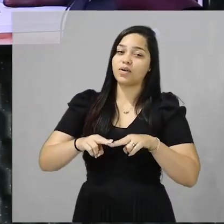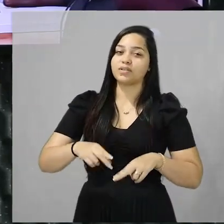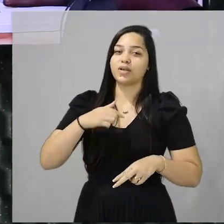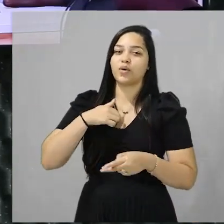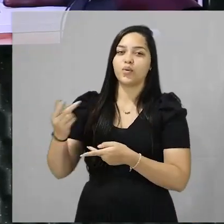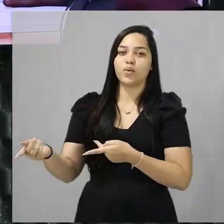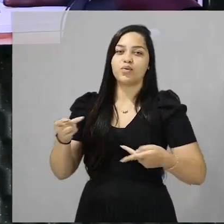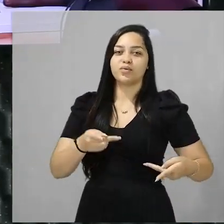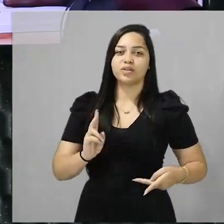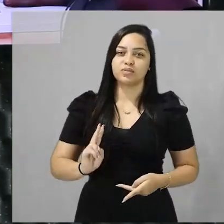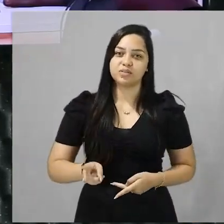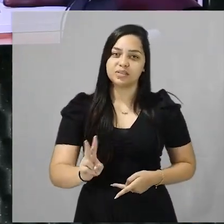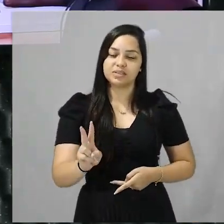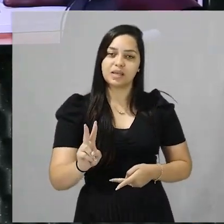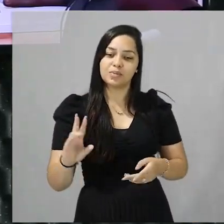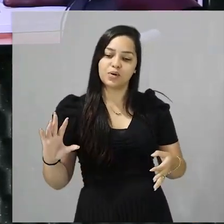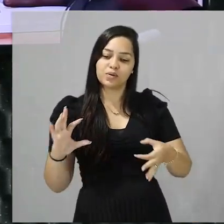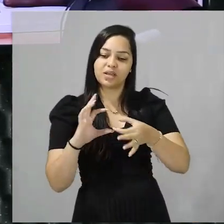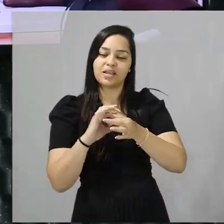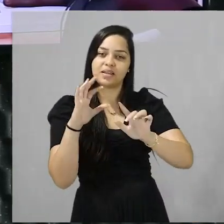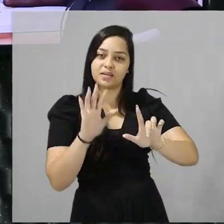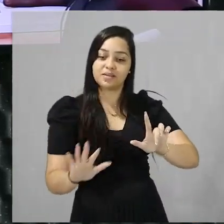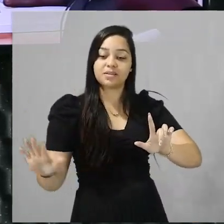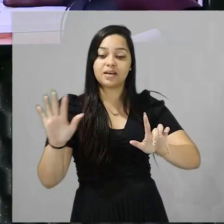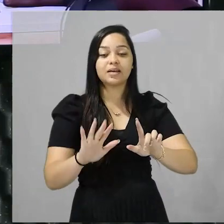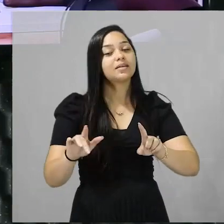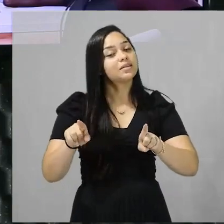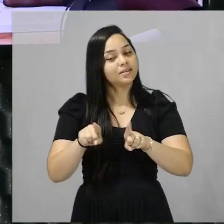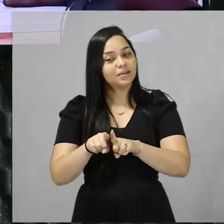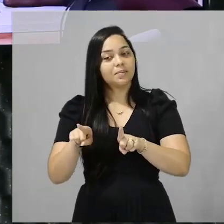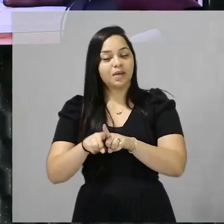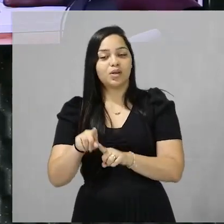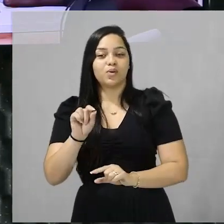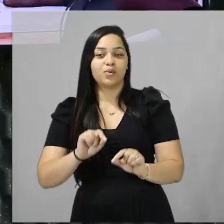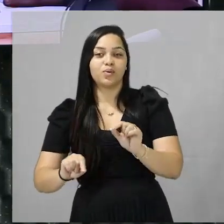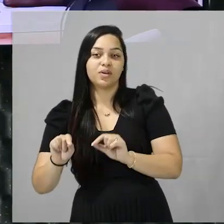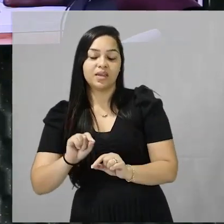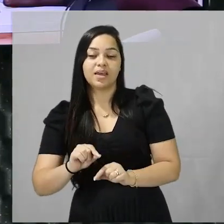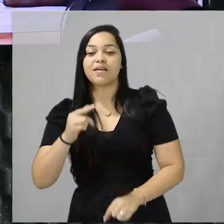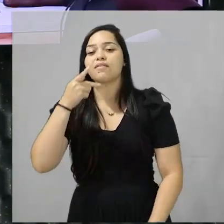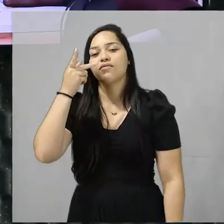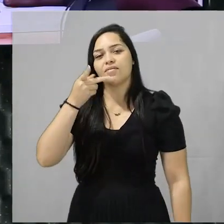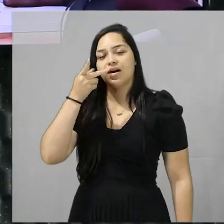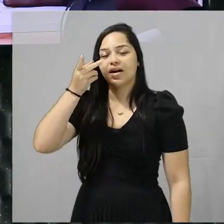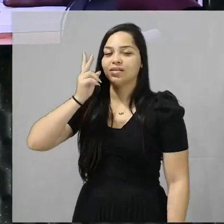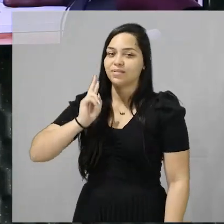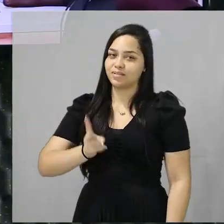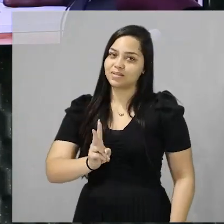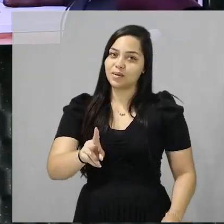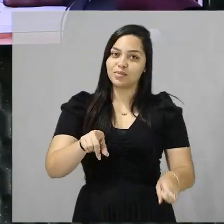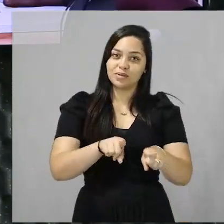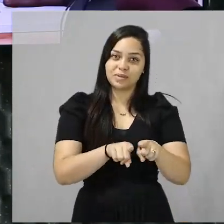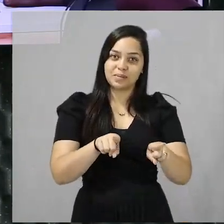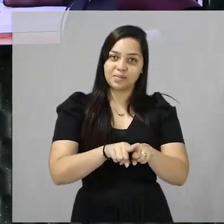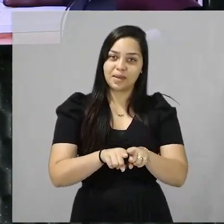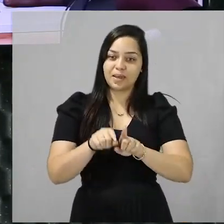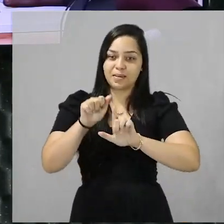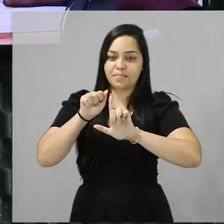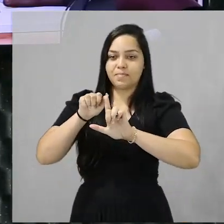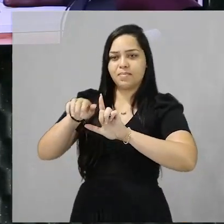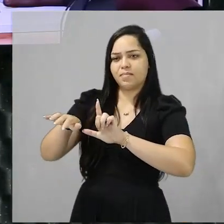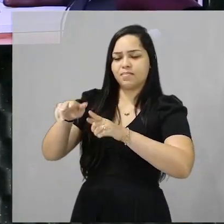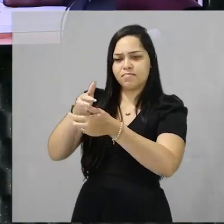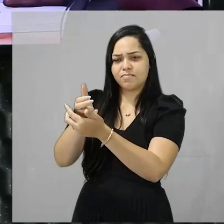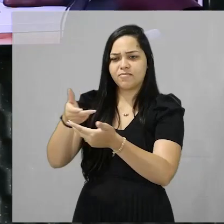sempre estar linkado com a plataforma Gonçalves Dias. E, claro, recomende, passe o link, mande nos